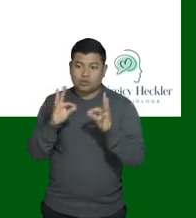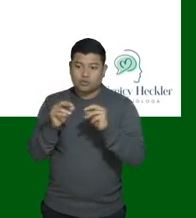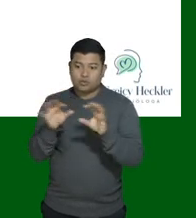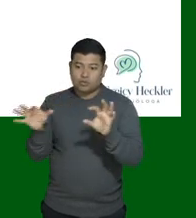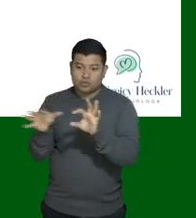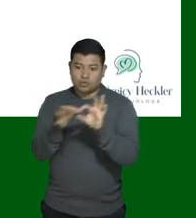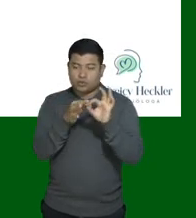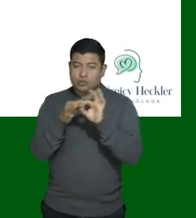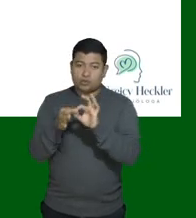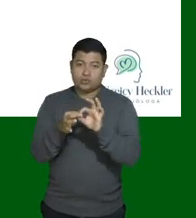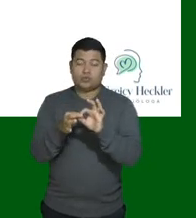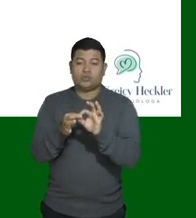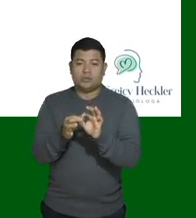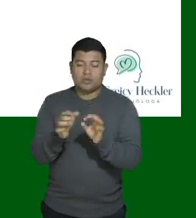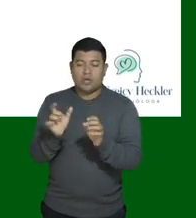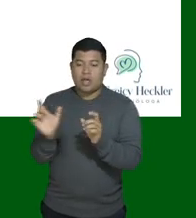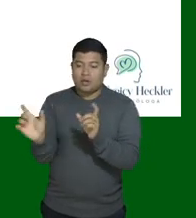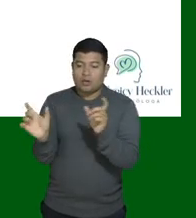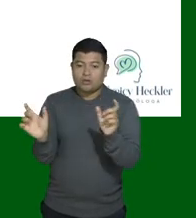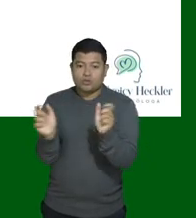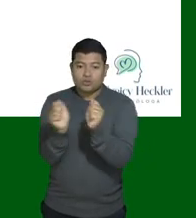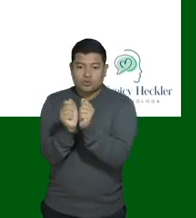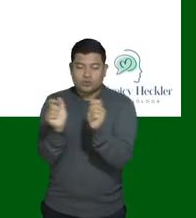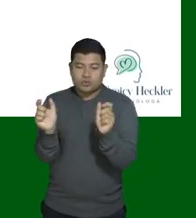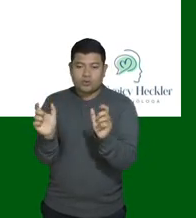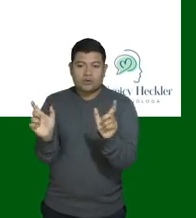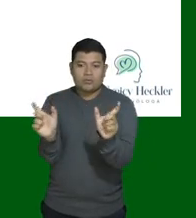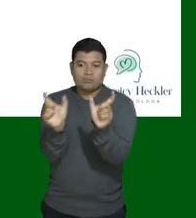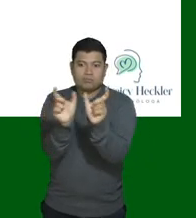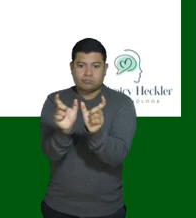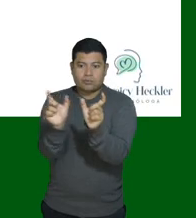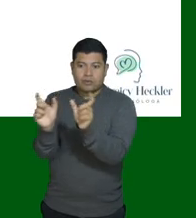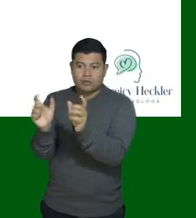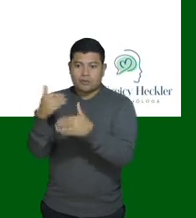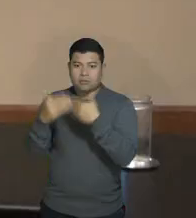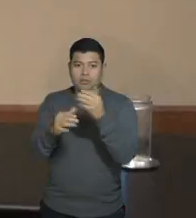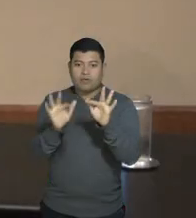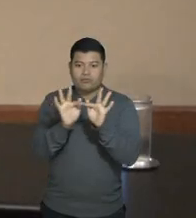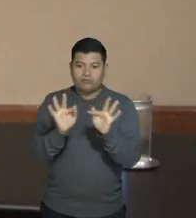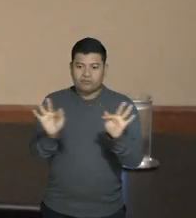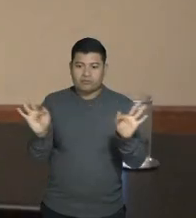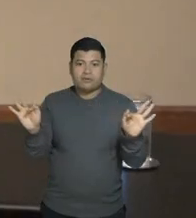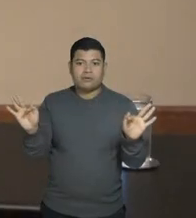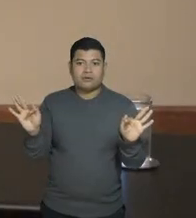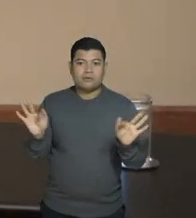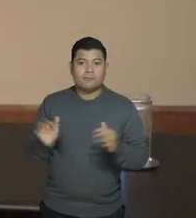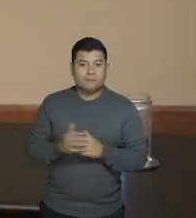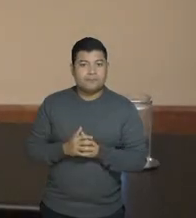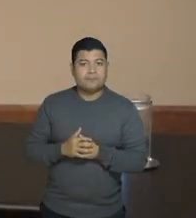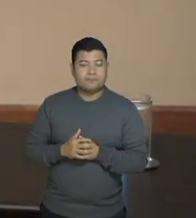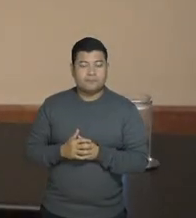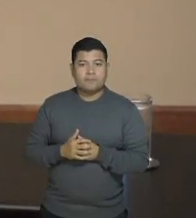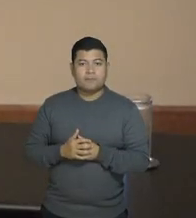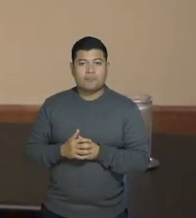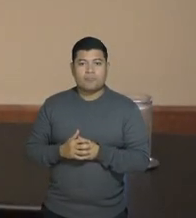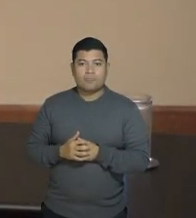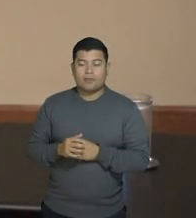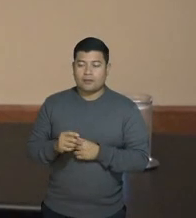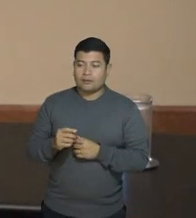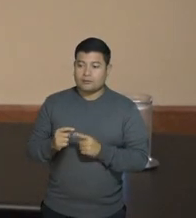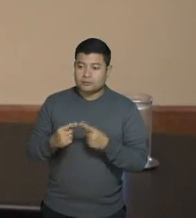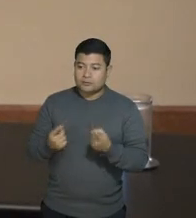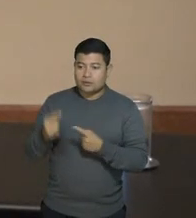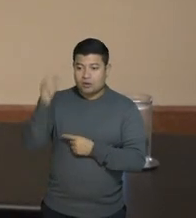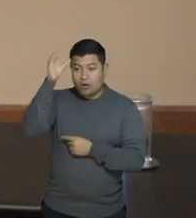sílabas, palavras, e várias palavras formam uma frase. O que é a consciência fonológica? É isso